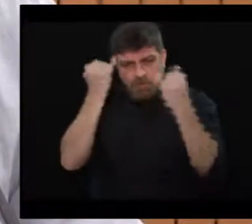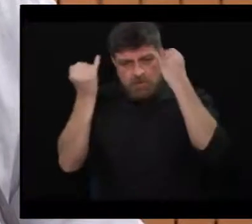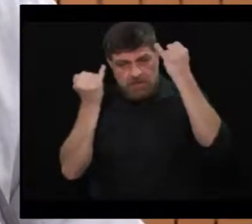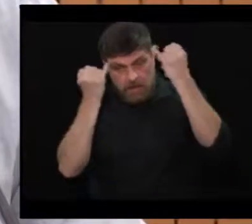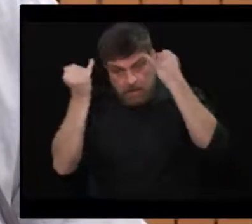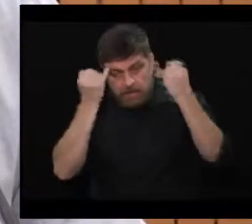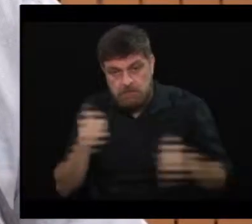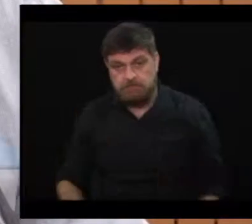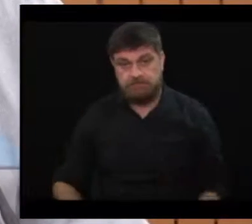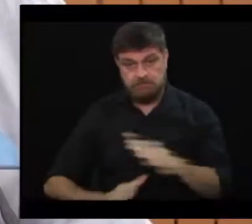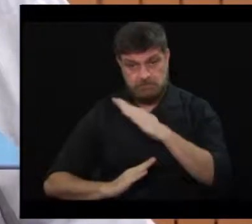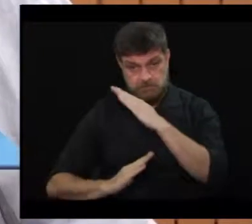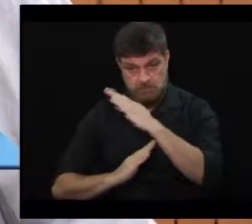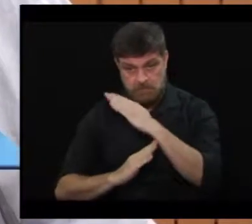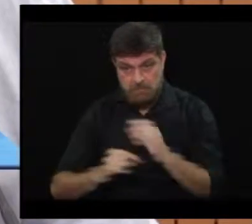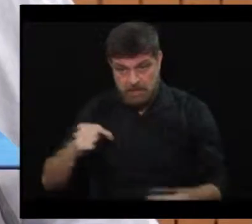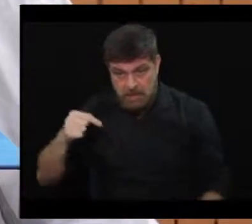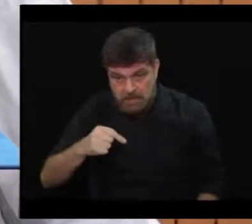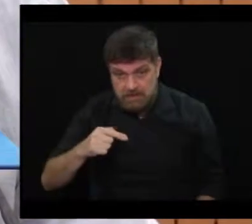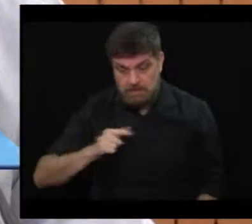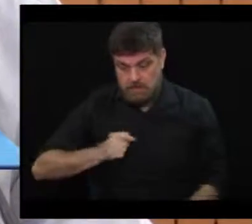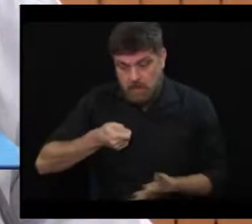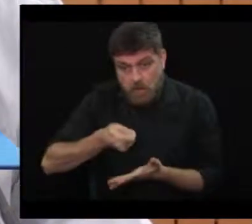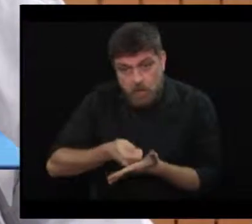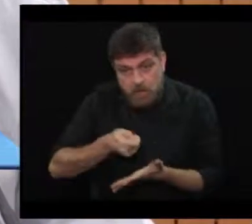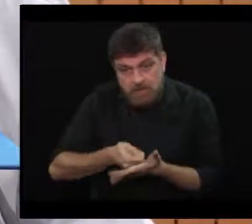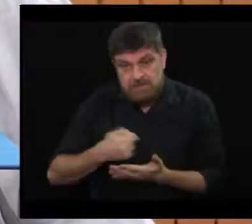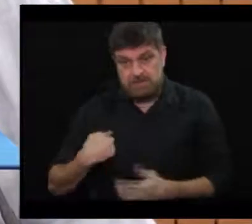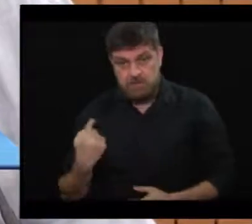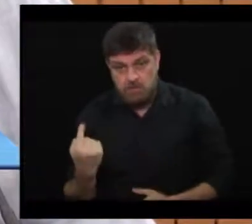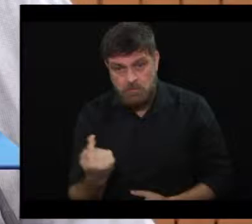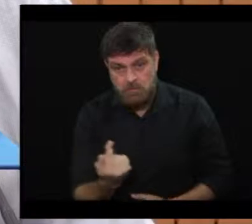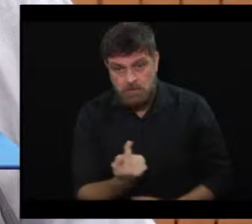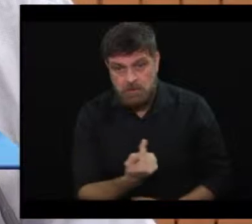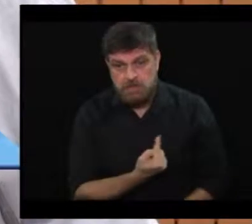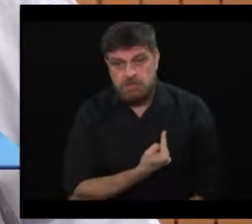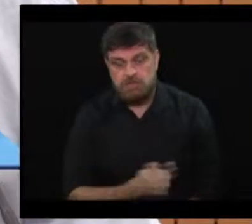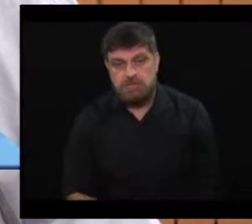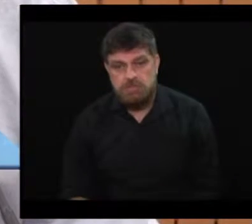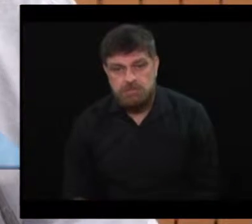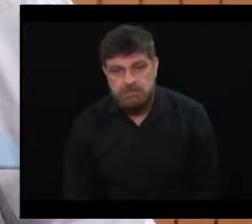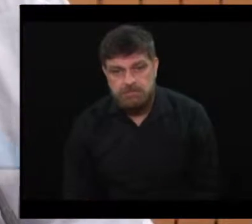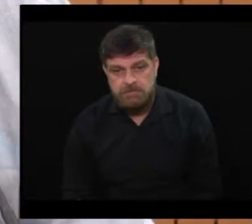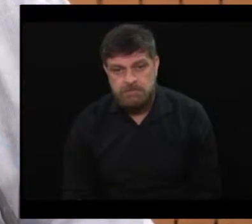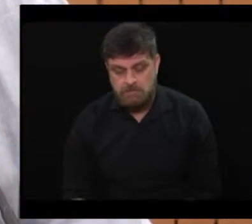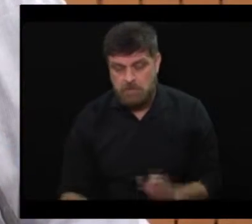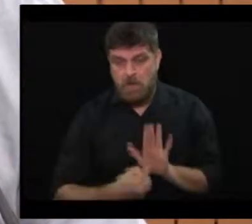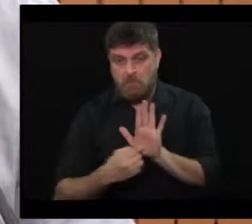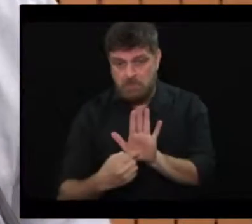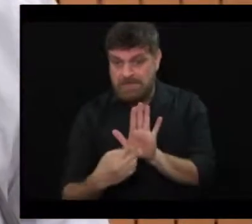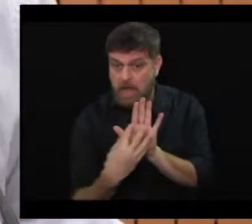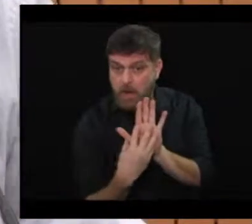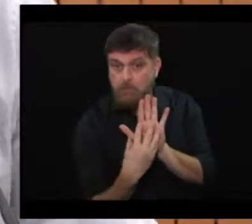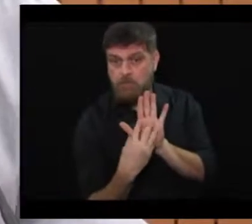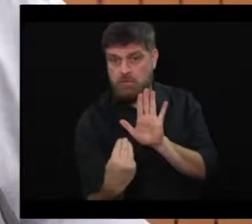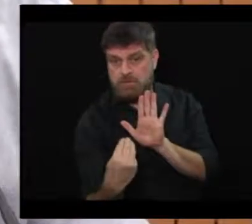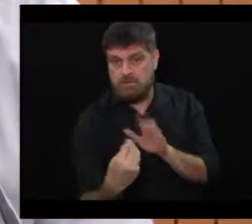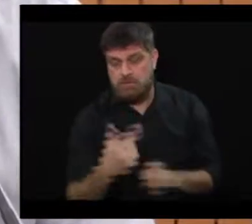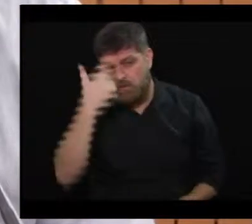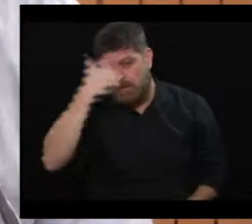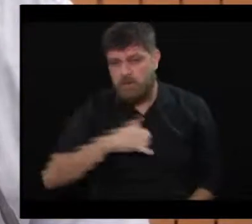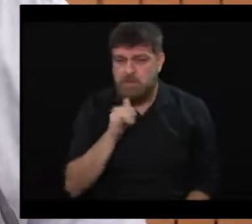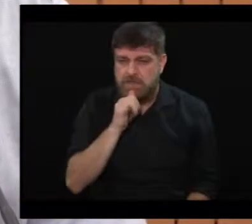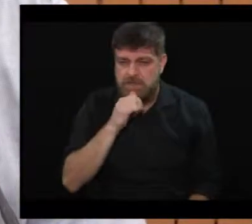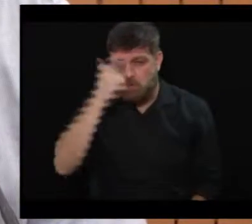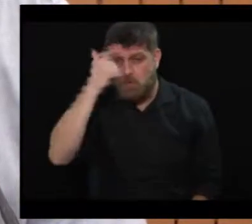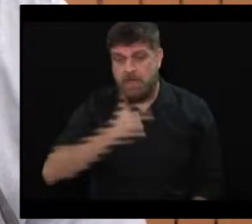essa casa aqui tem um dever, sim, da gente pegar e dar o exemplo. Fui no aniversário também